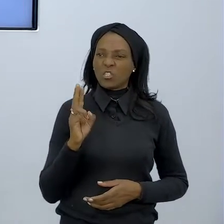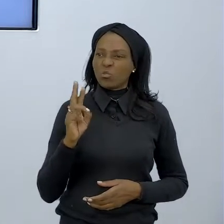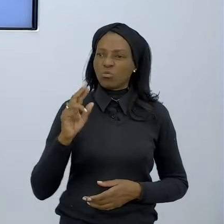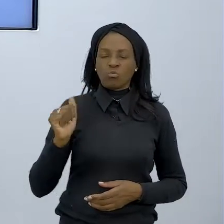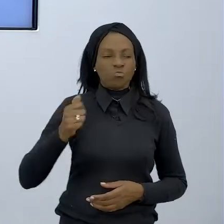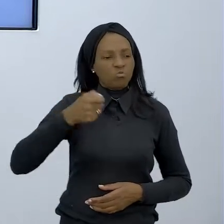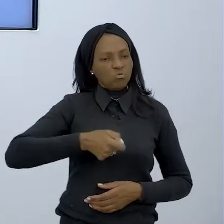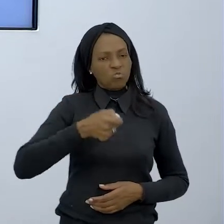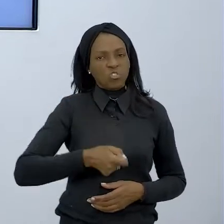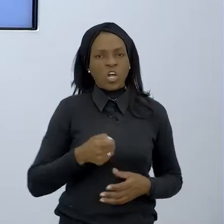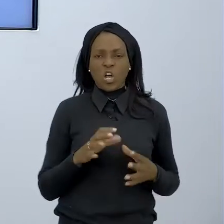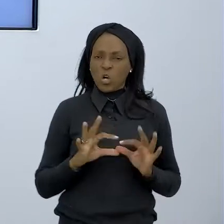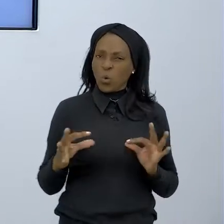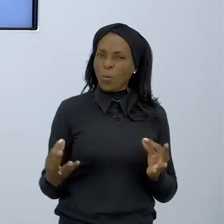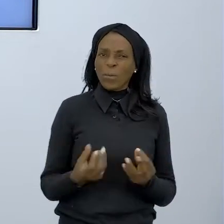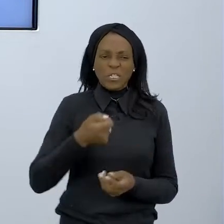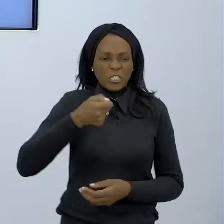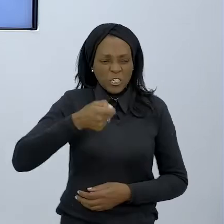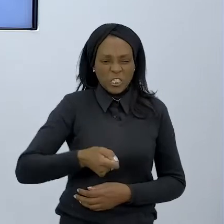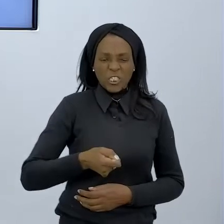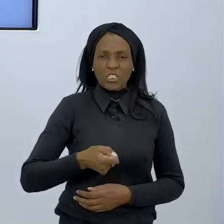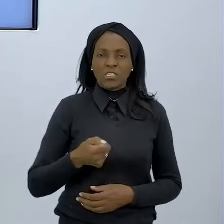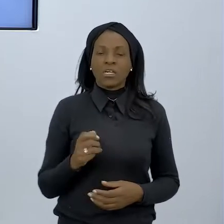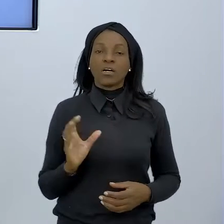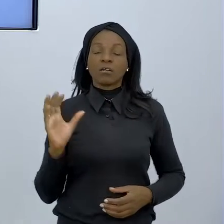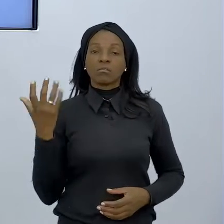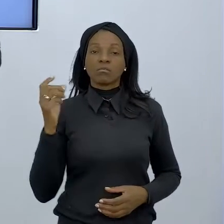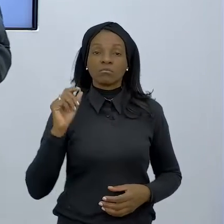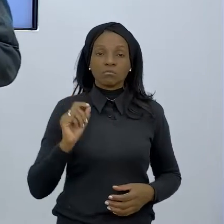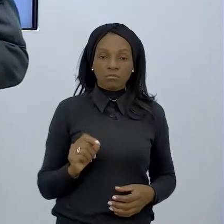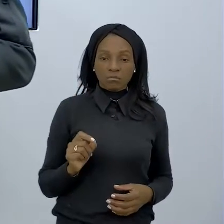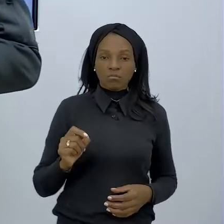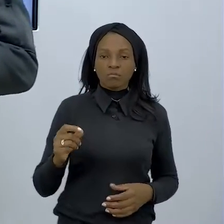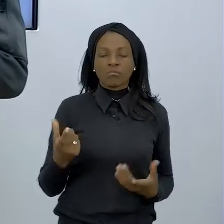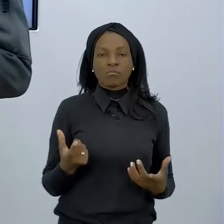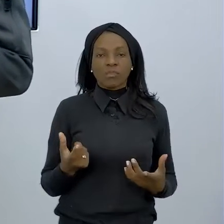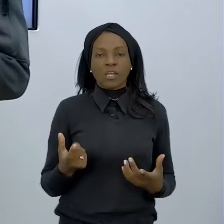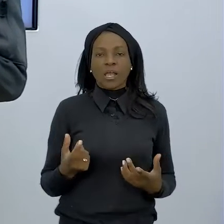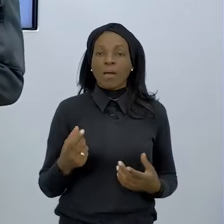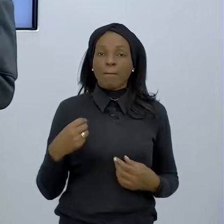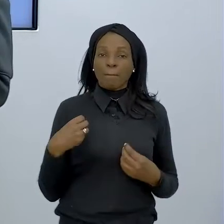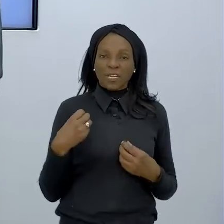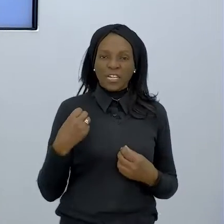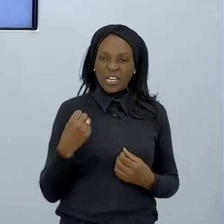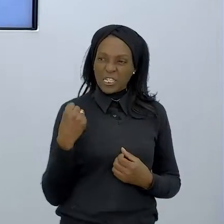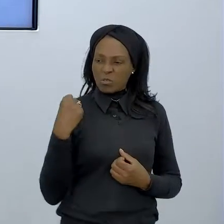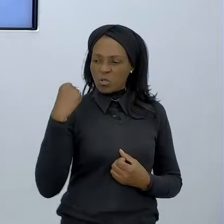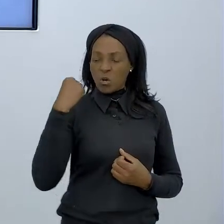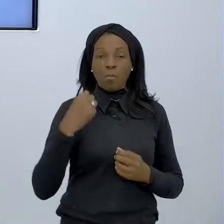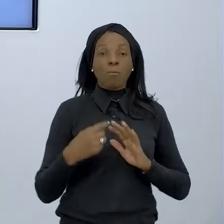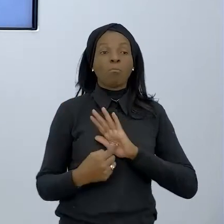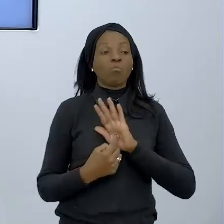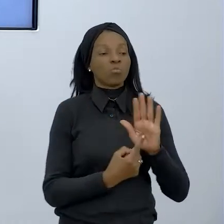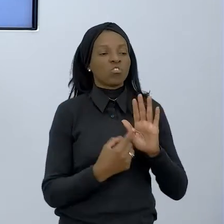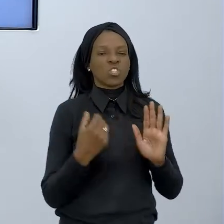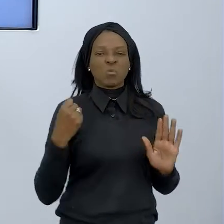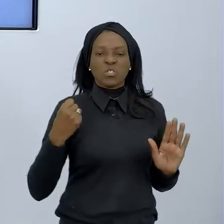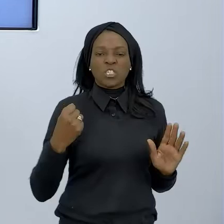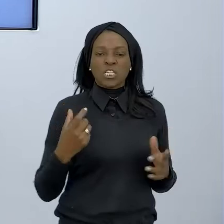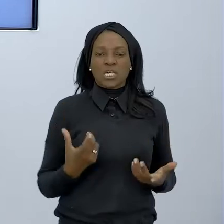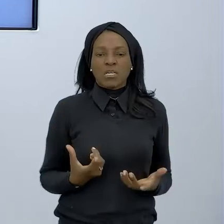regimes totalitários, aonde o exercício do poder era feito de